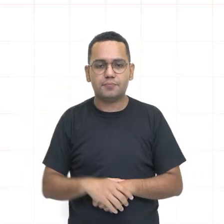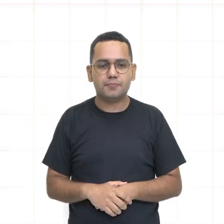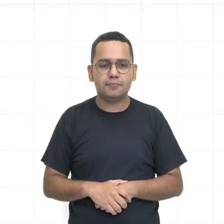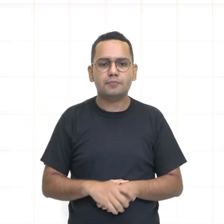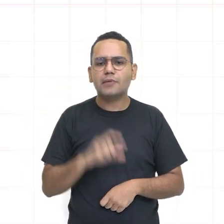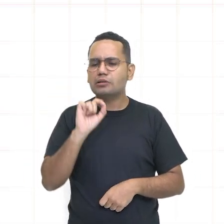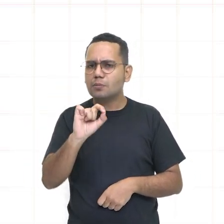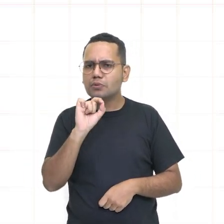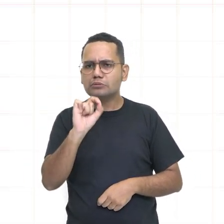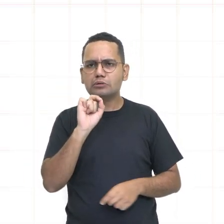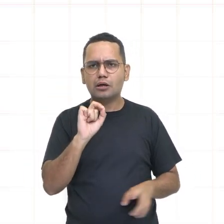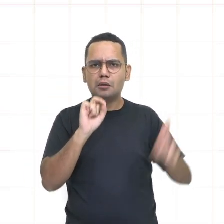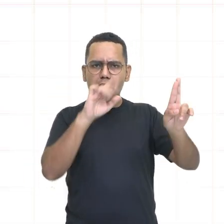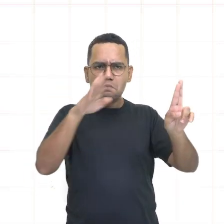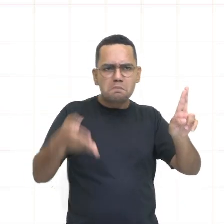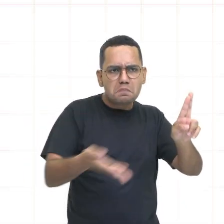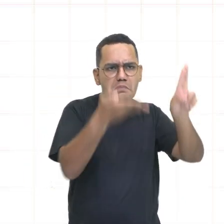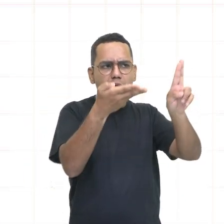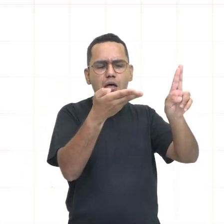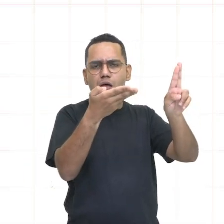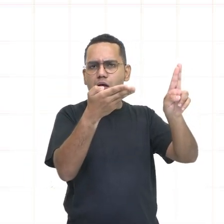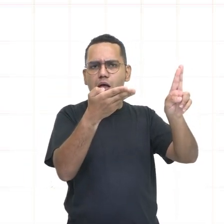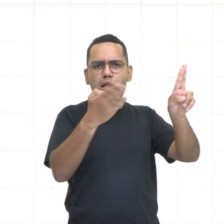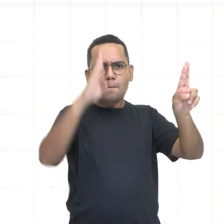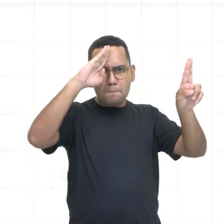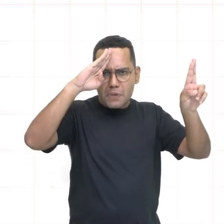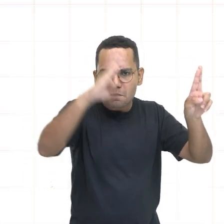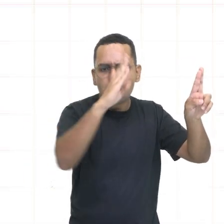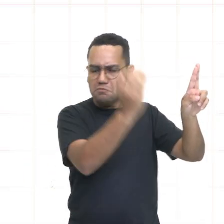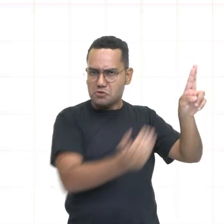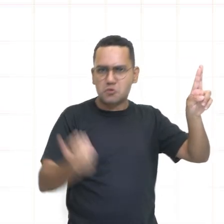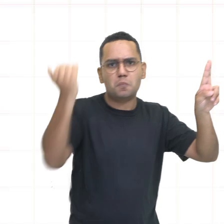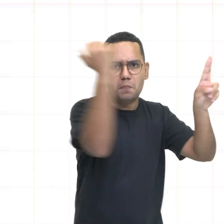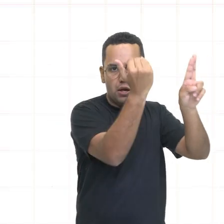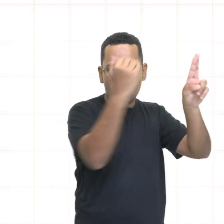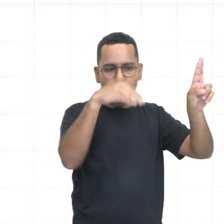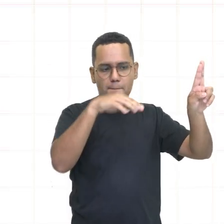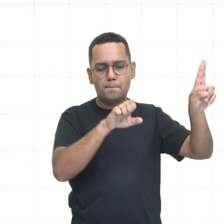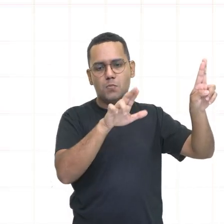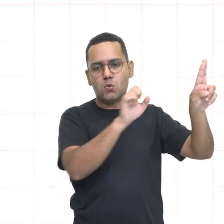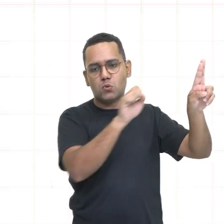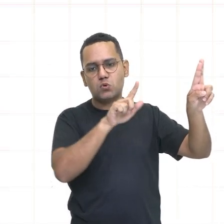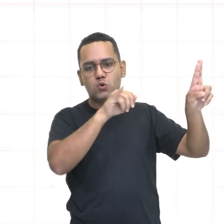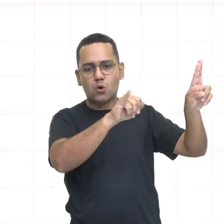à personalidade de Mussolini e vai também haver a exaltação